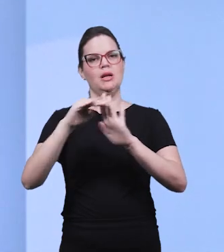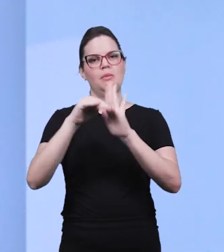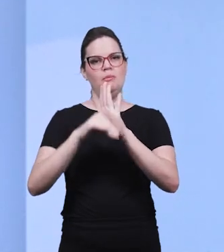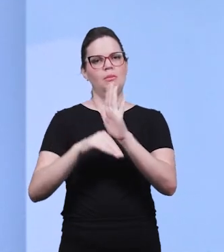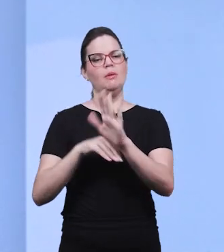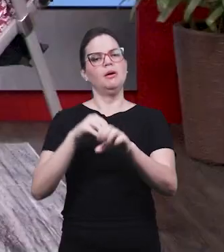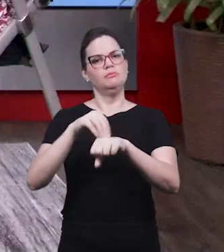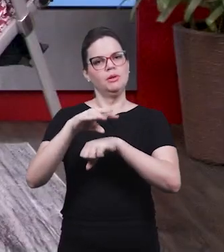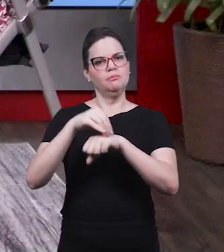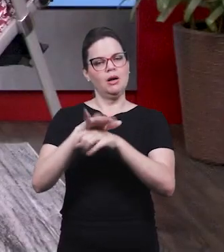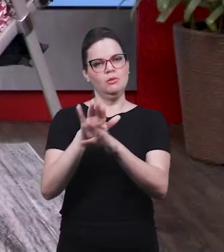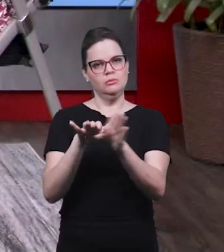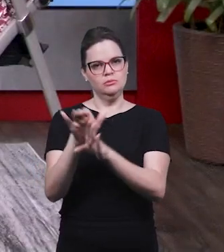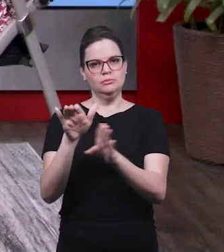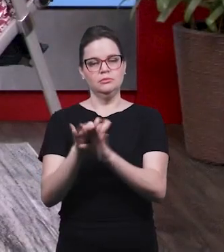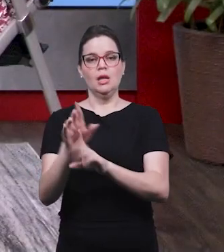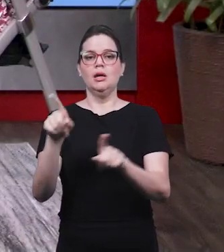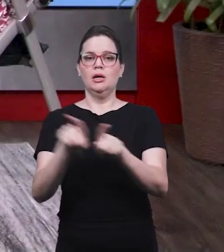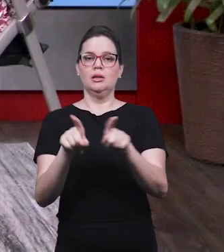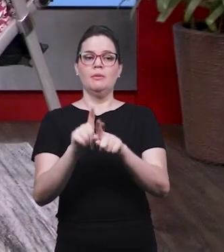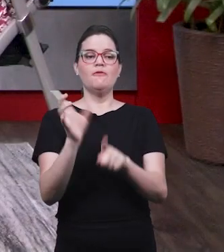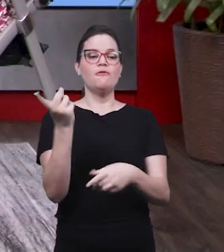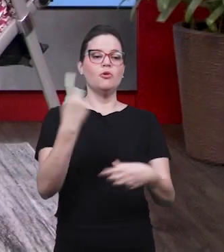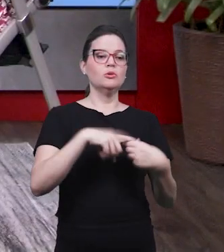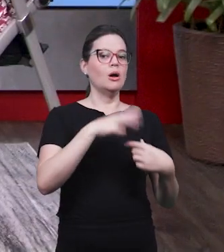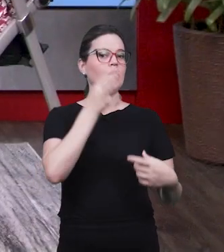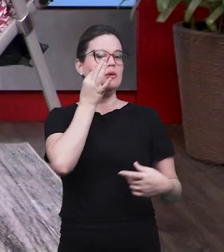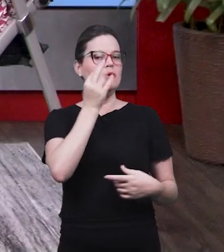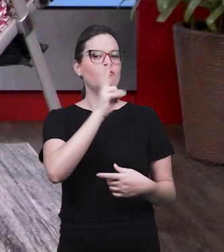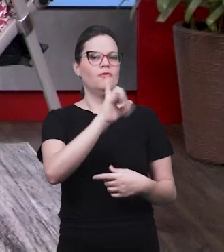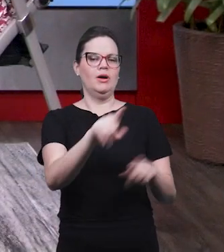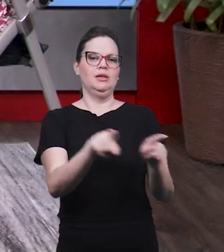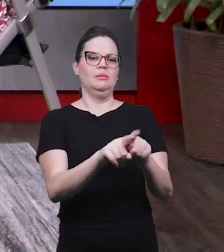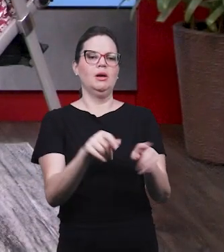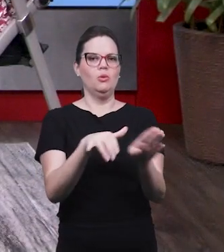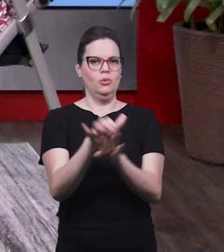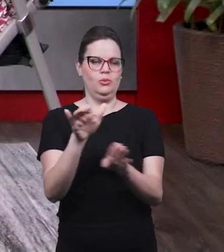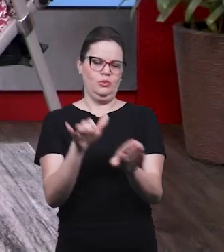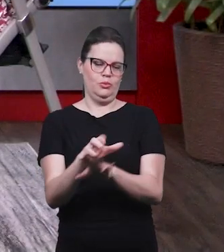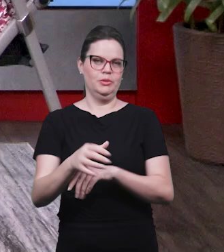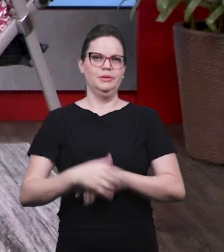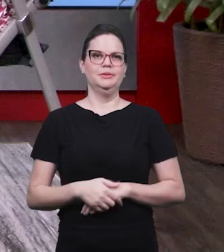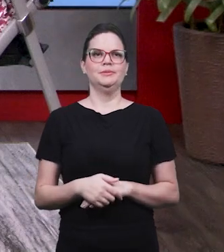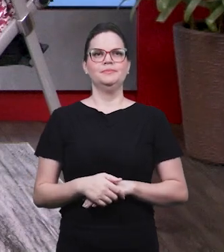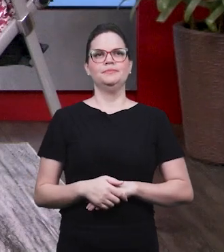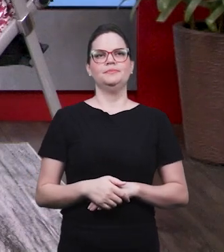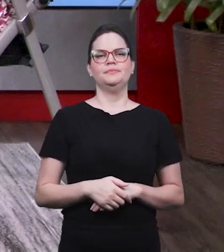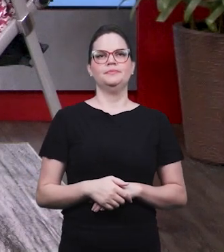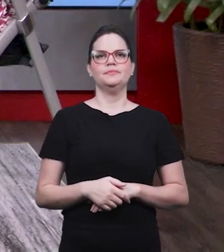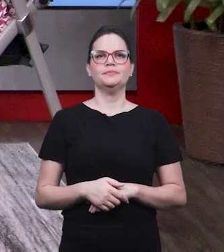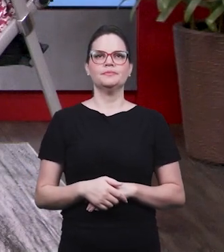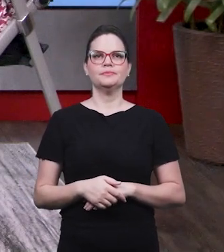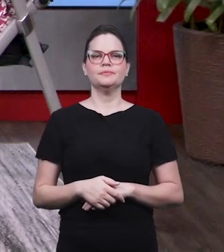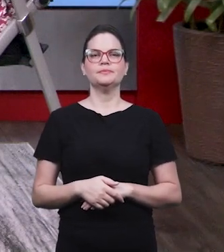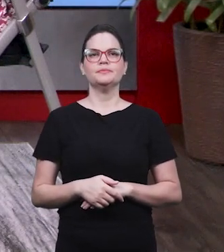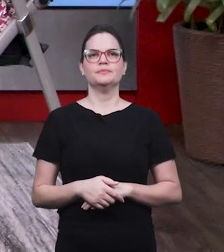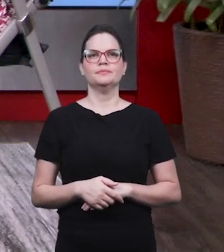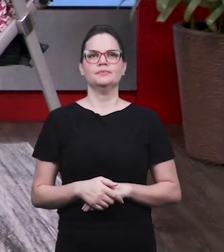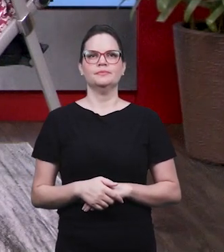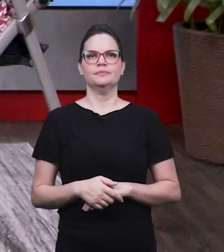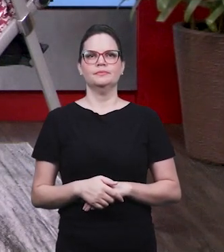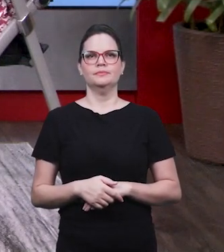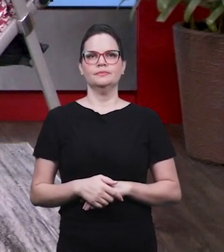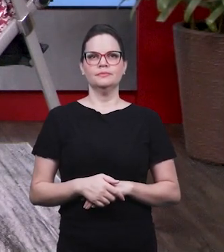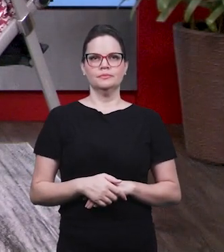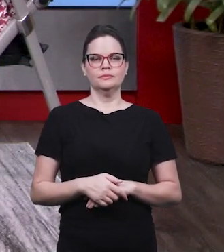direção. Então, quais são os profissionais que normalmente os pais recebem esse encaminhamento para as